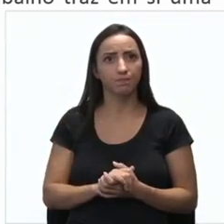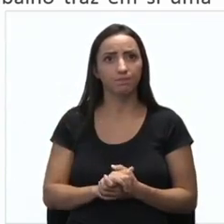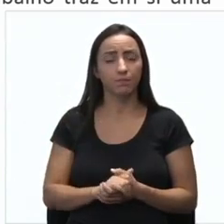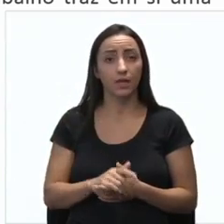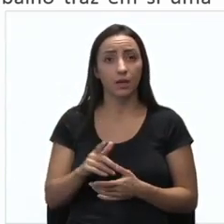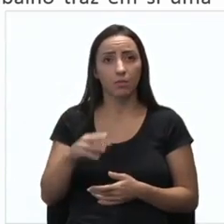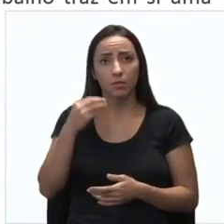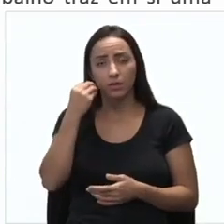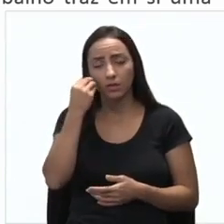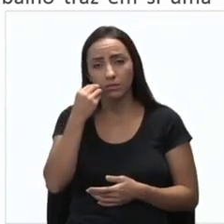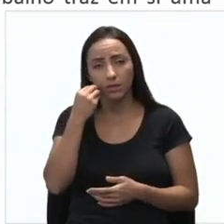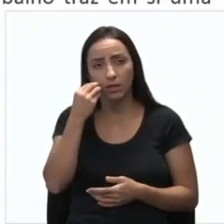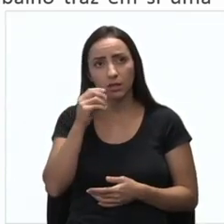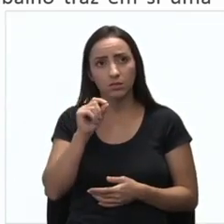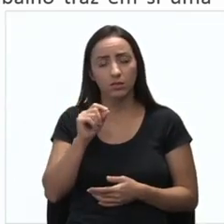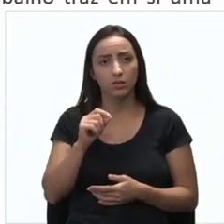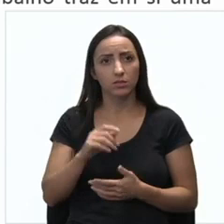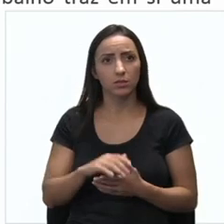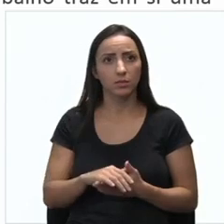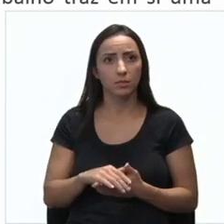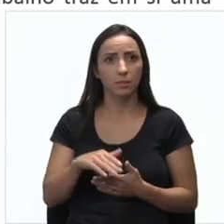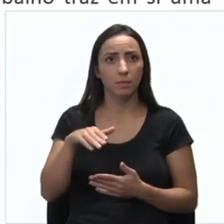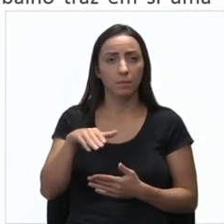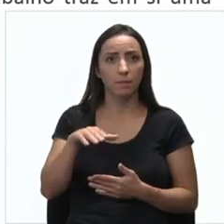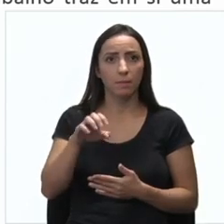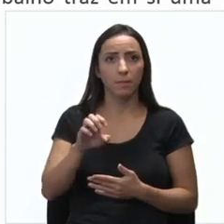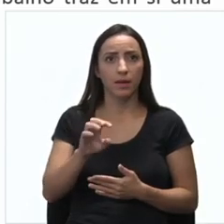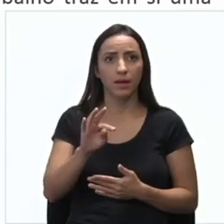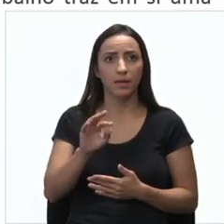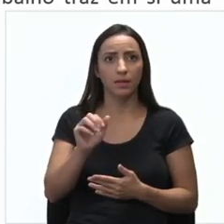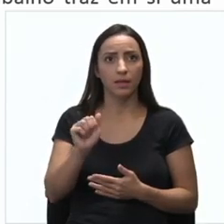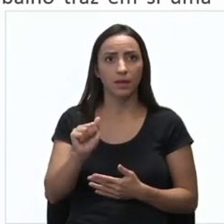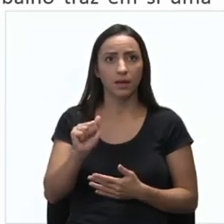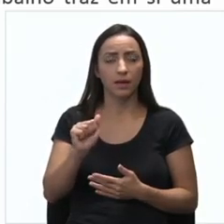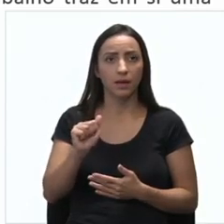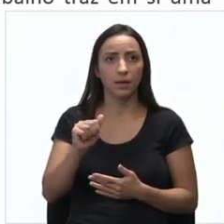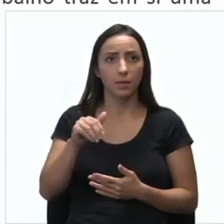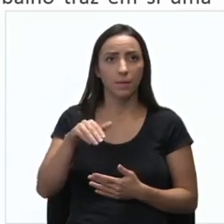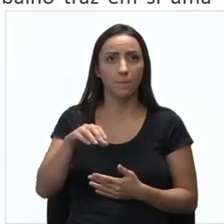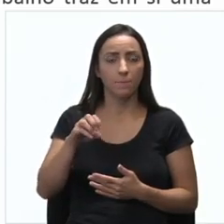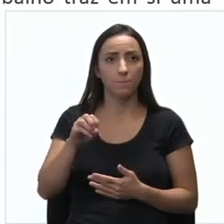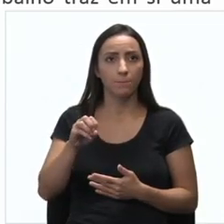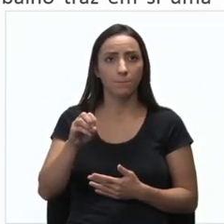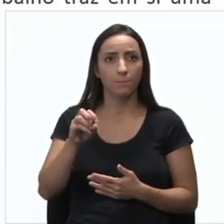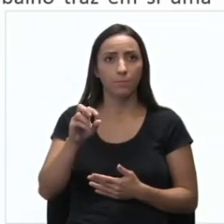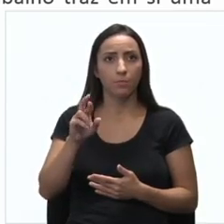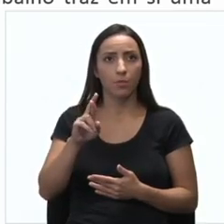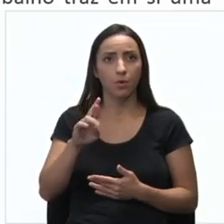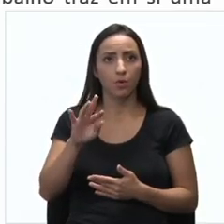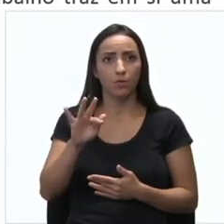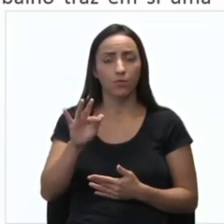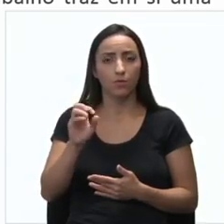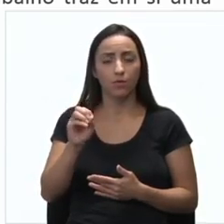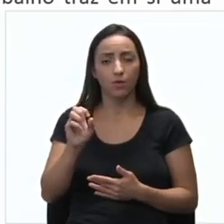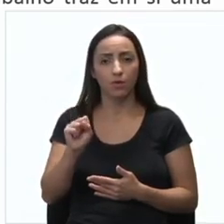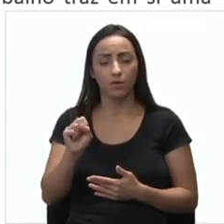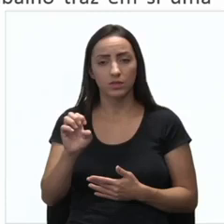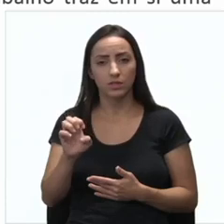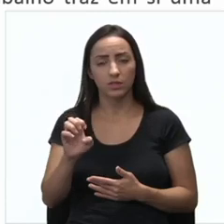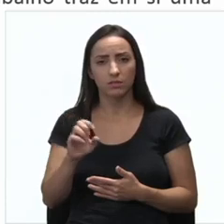uma experiência de metamorfose que apresenta o indivíduo e o constitui, né? Então,